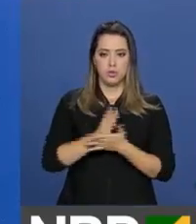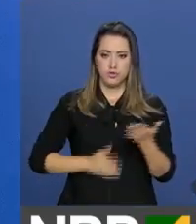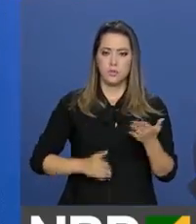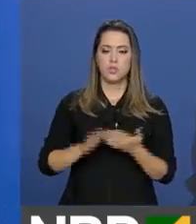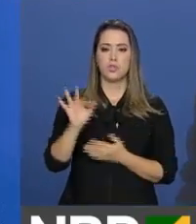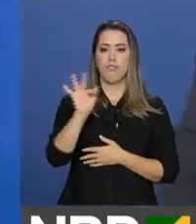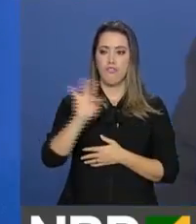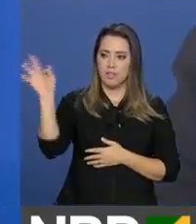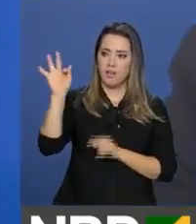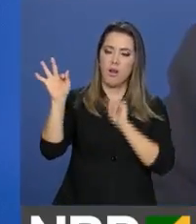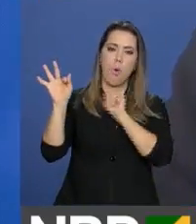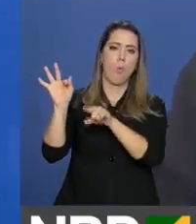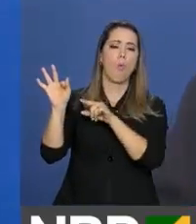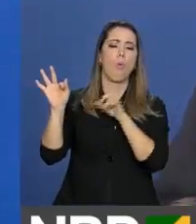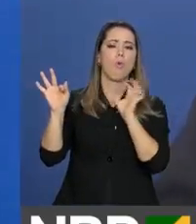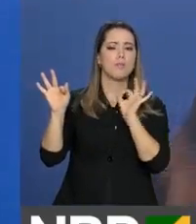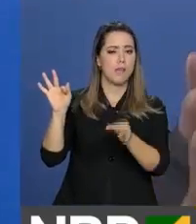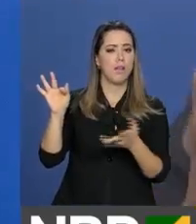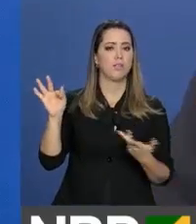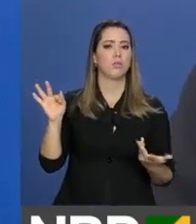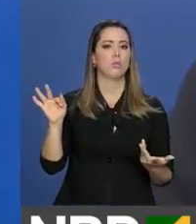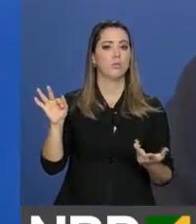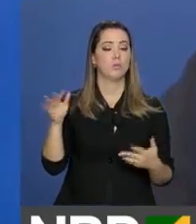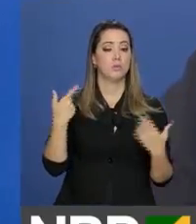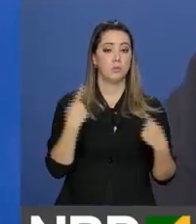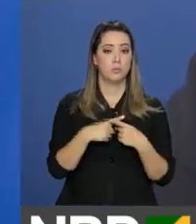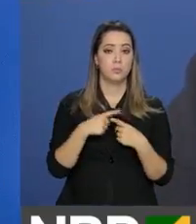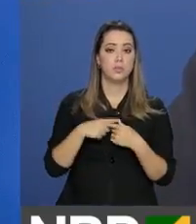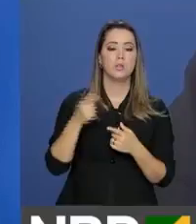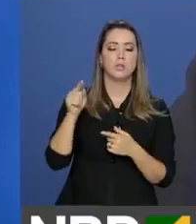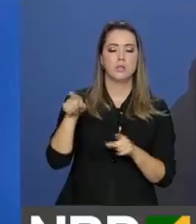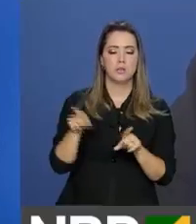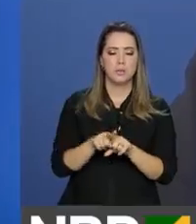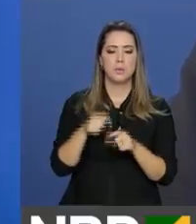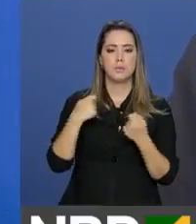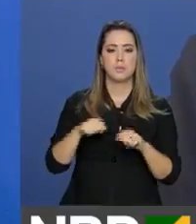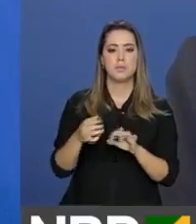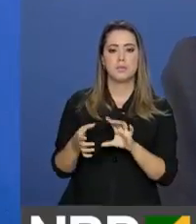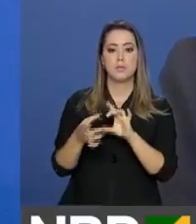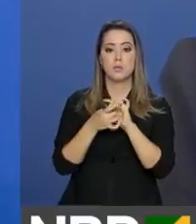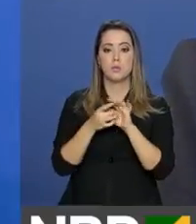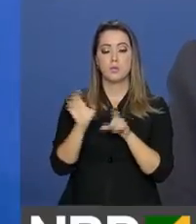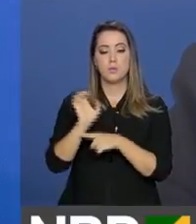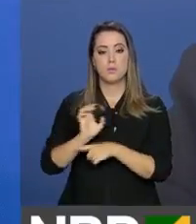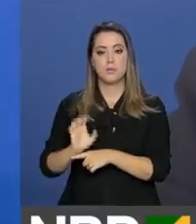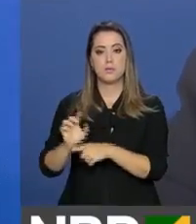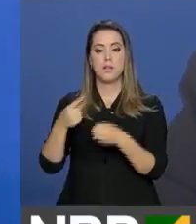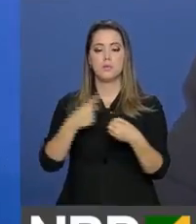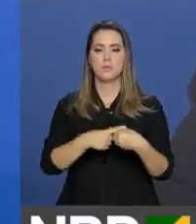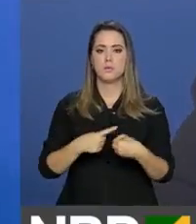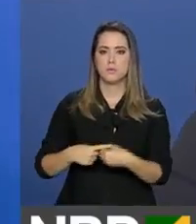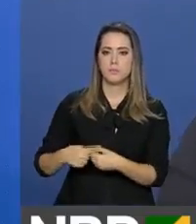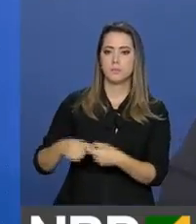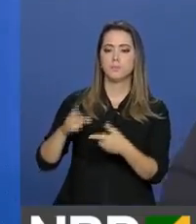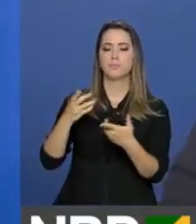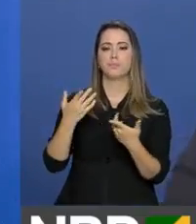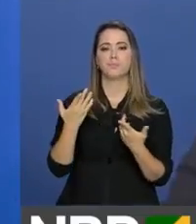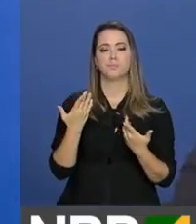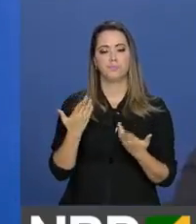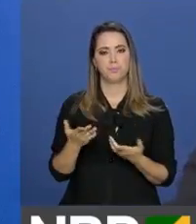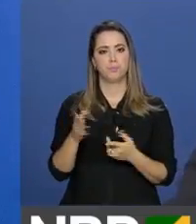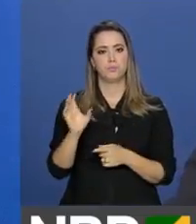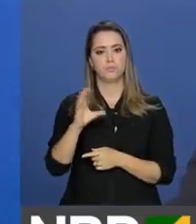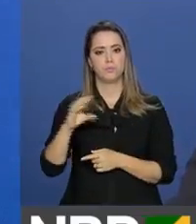Pacto Federativo importa também nesta integração extraordinária que se faz entre os estados brasileiros, no particular com os